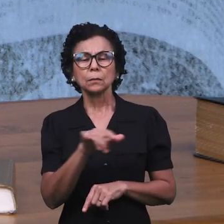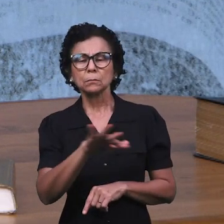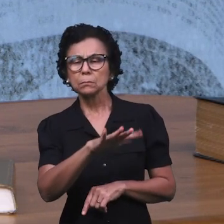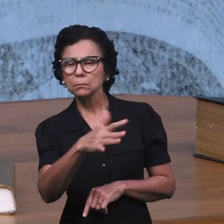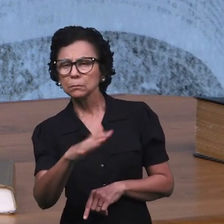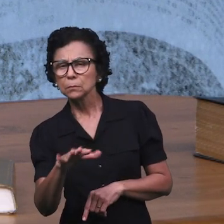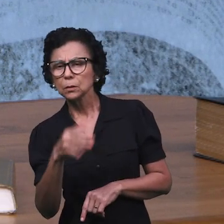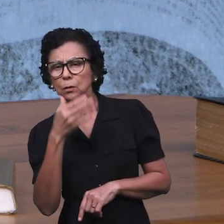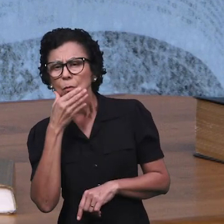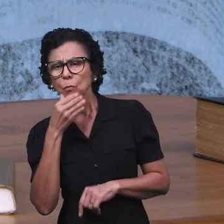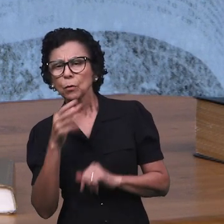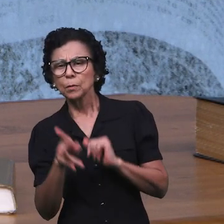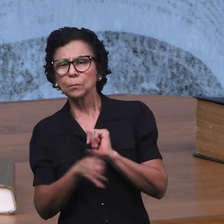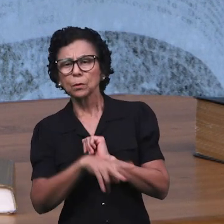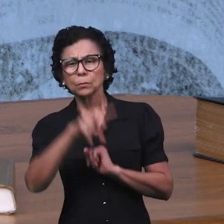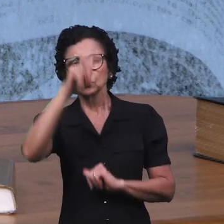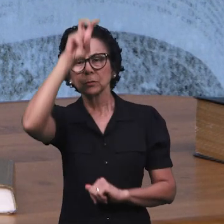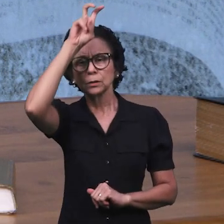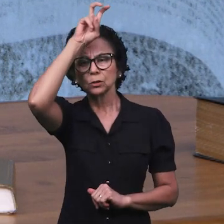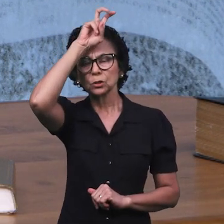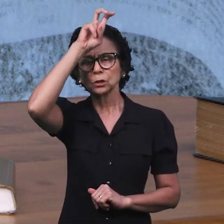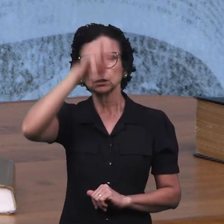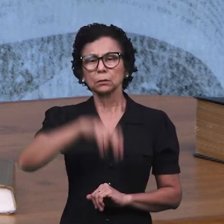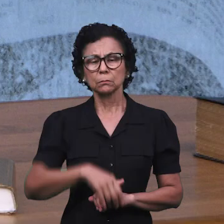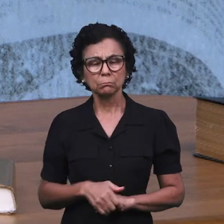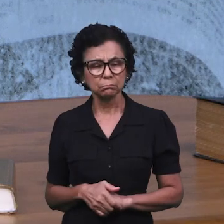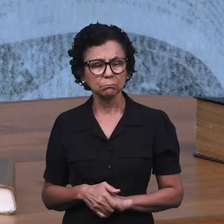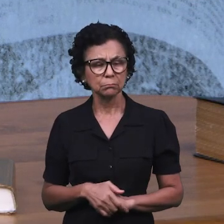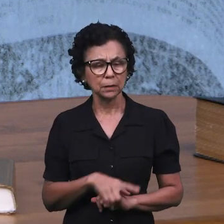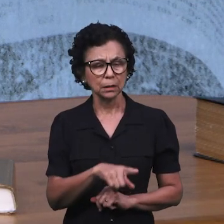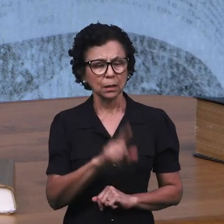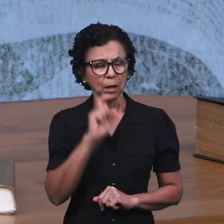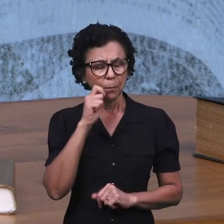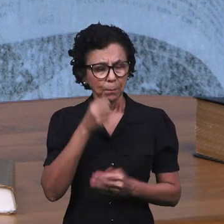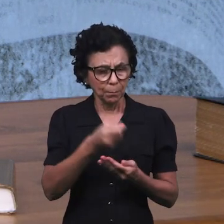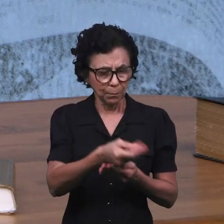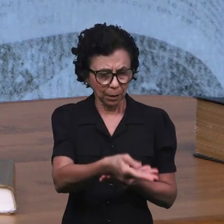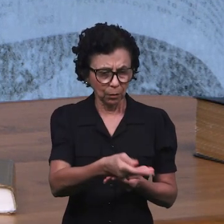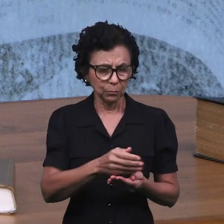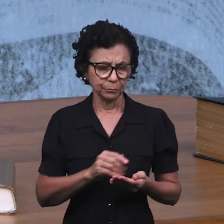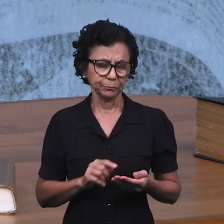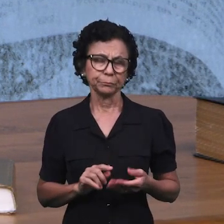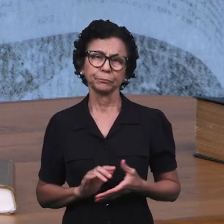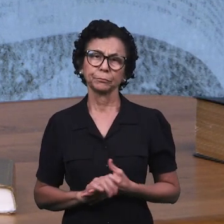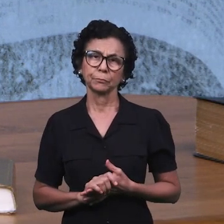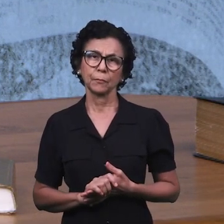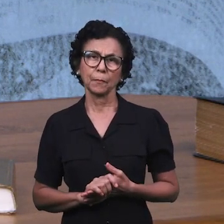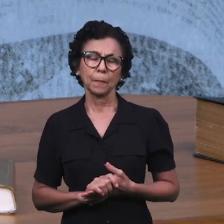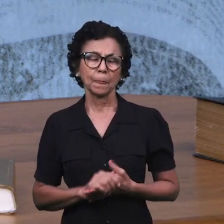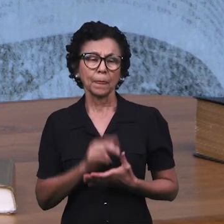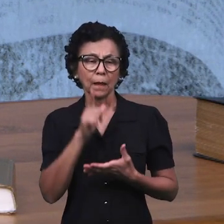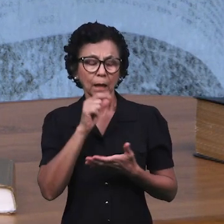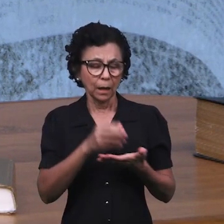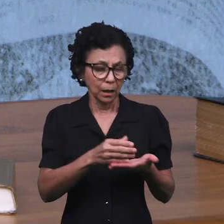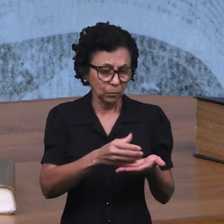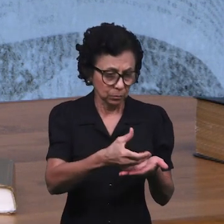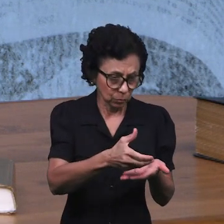e o trouxeram a Davi. Deram-lhe pão e comeu, deram-lhe a beber